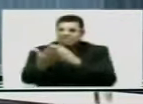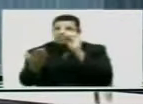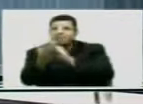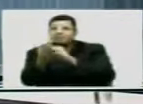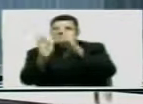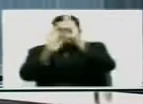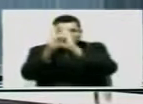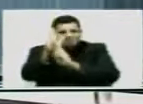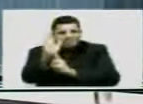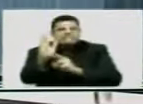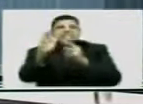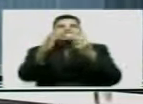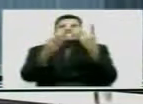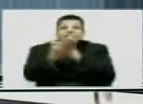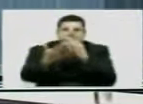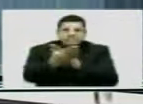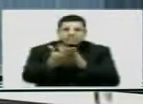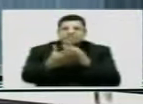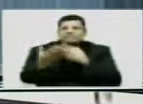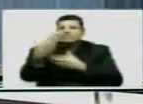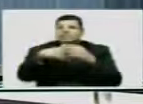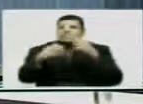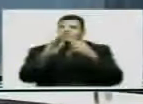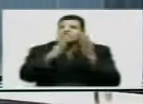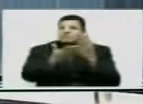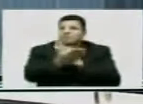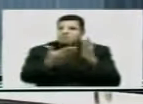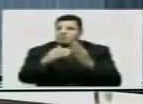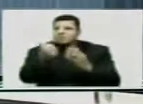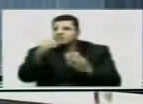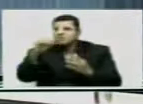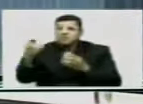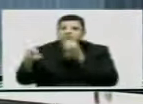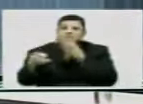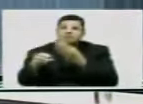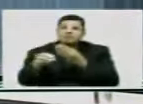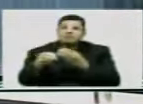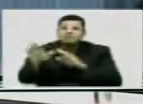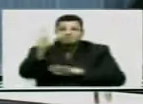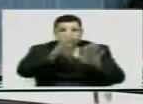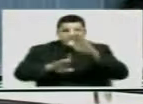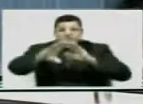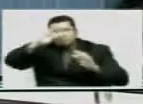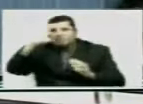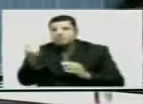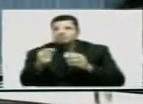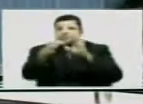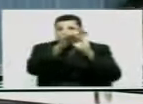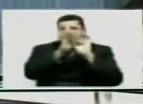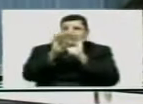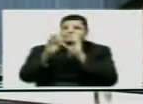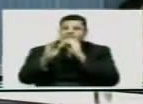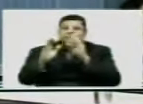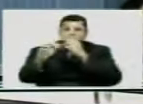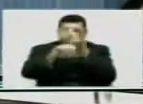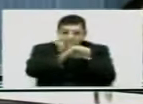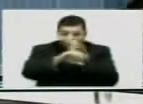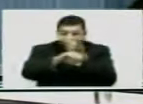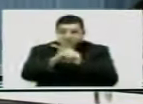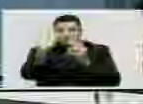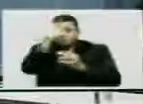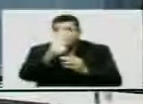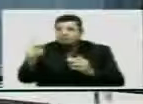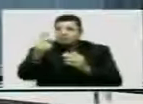irregularidades apontadas reiteradamente desde 2010 pela Controladoria Geral da União,